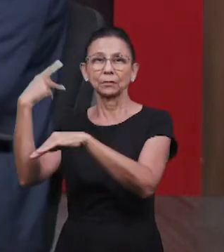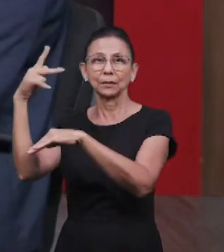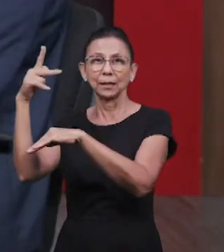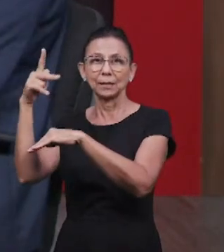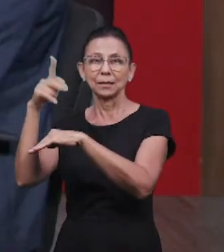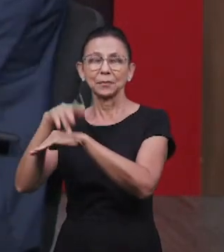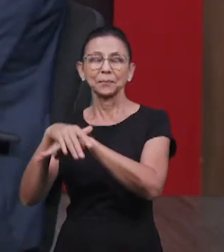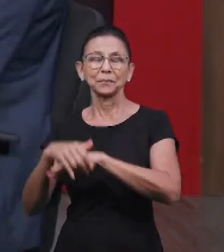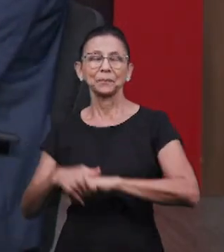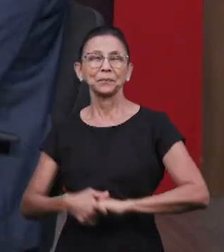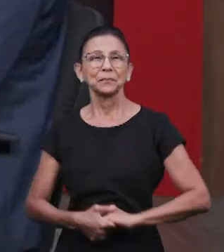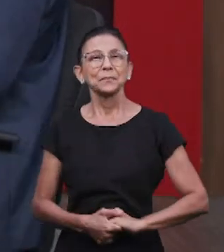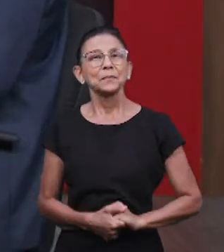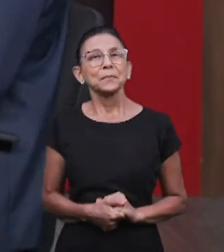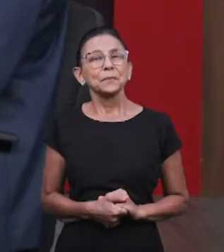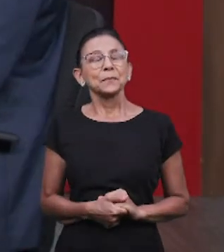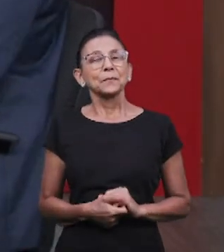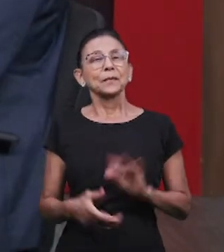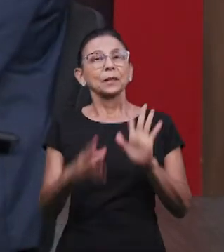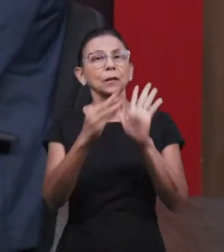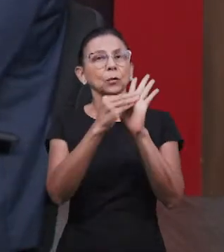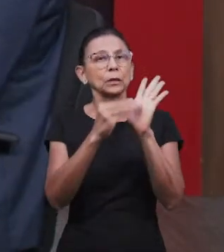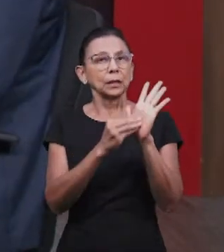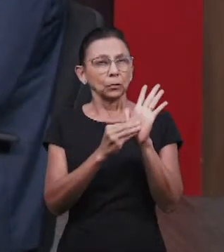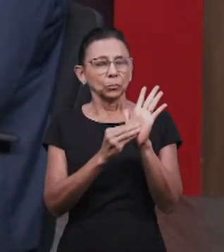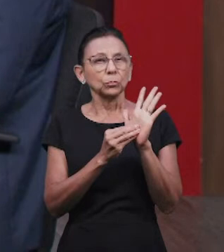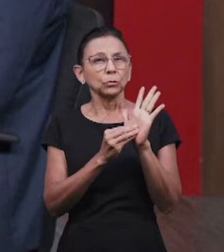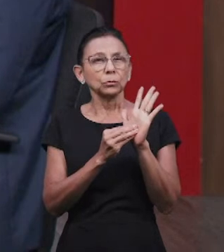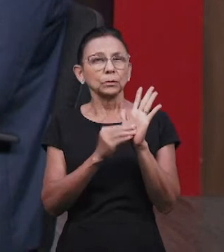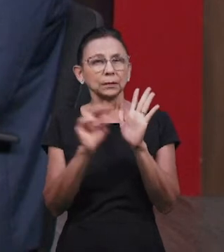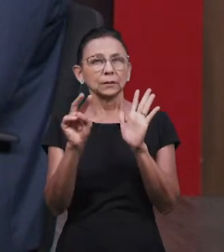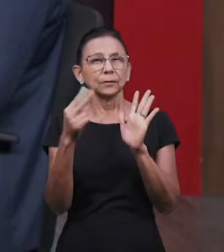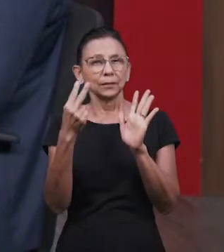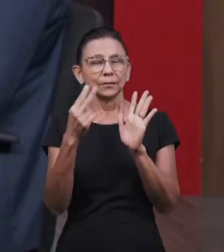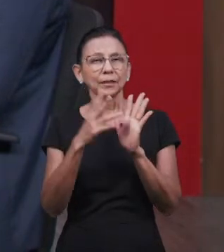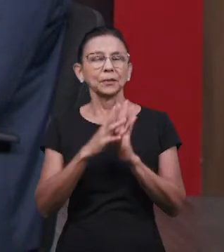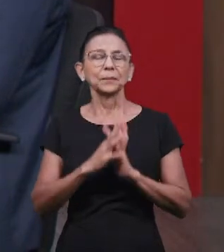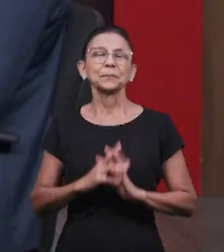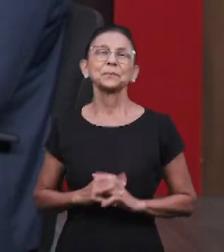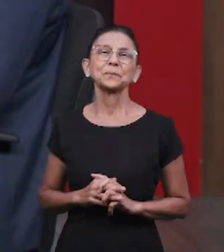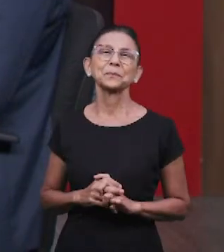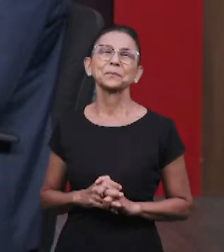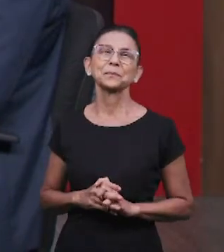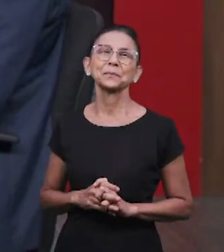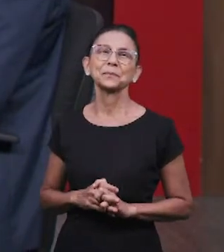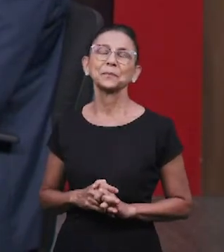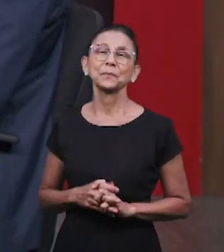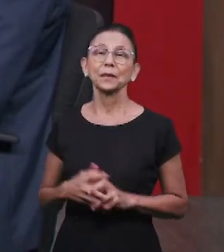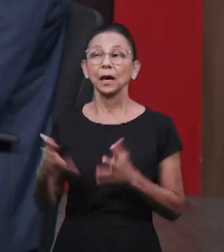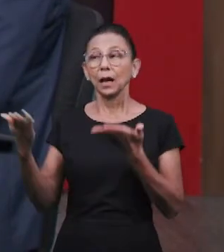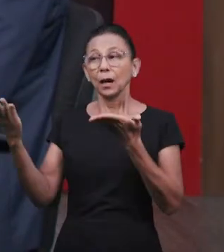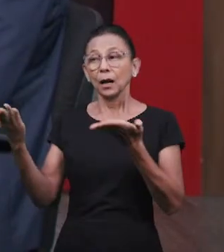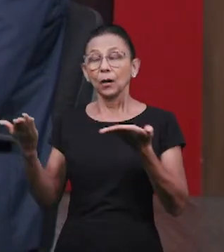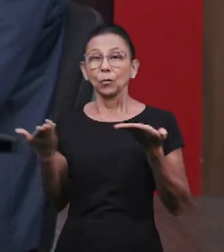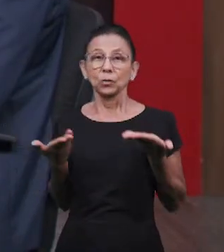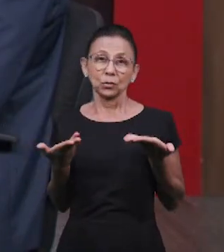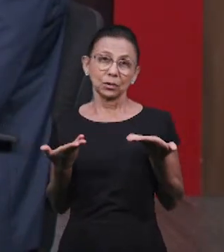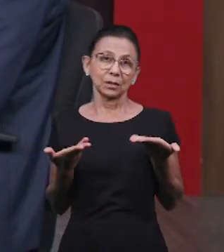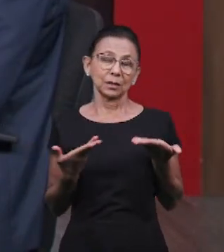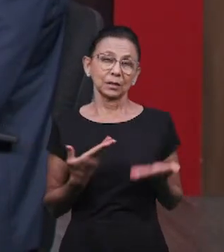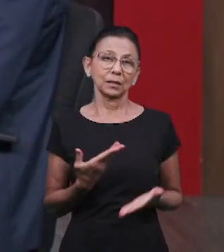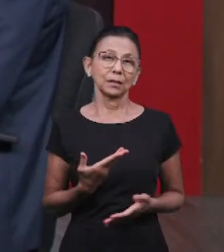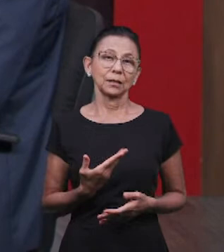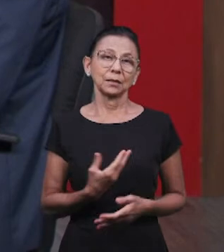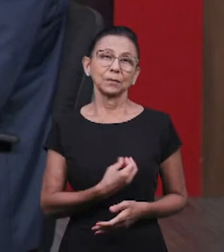para trabalhar um pouco esse conteúdo, é um conteúdo objetivo, daqui a pouquinho você assiste ao culto da família. E na bancada hoje estão